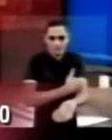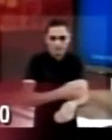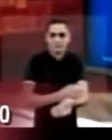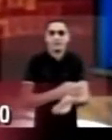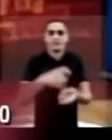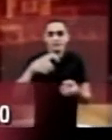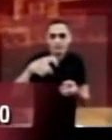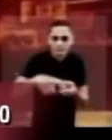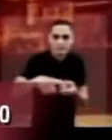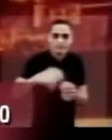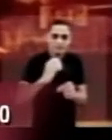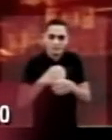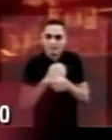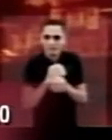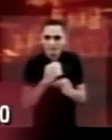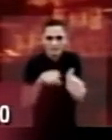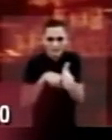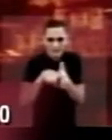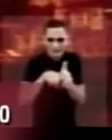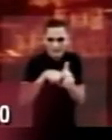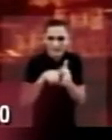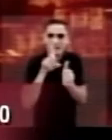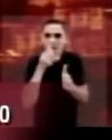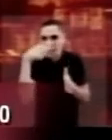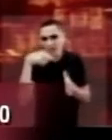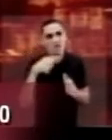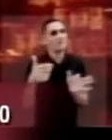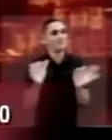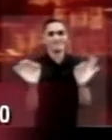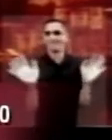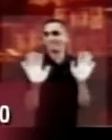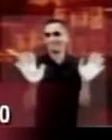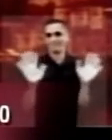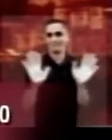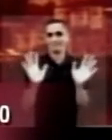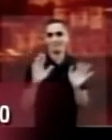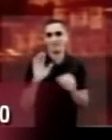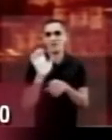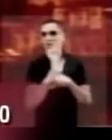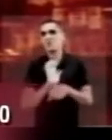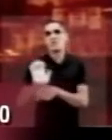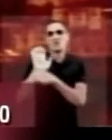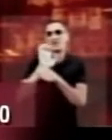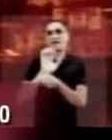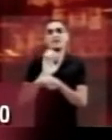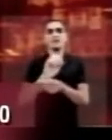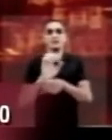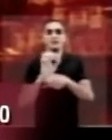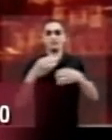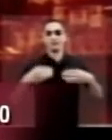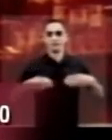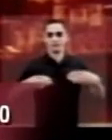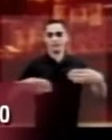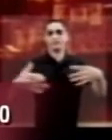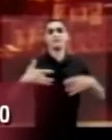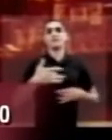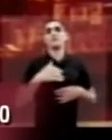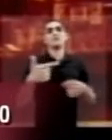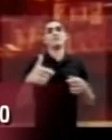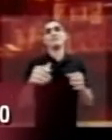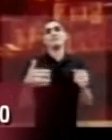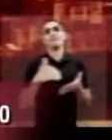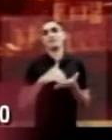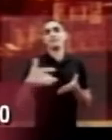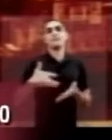testar um número suficiente de pessoas em estado gripal. Naquele momento, São José do Rio Preto foi lá